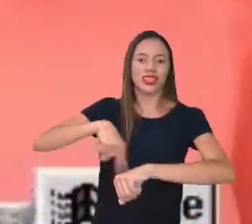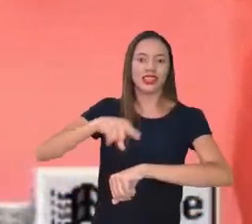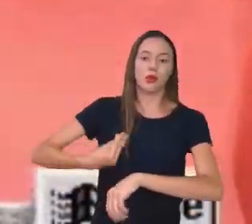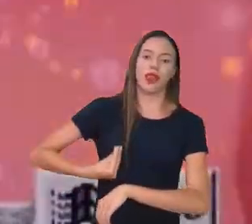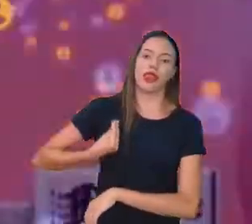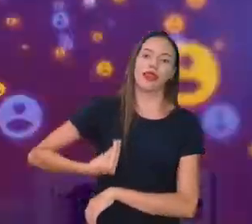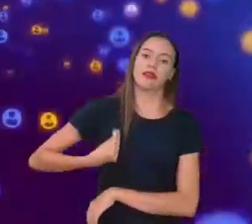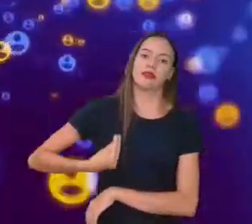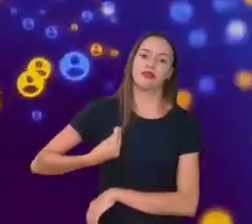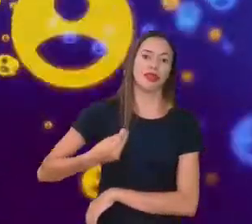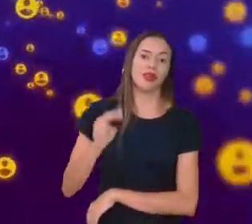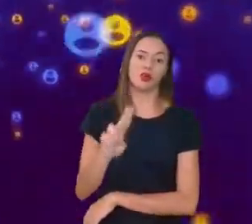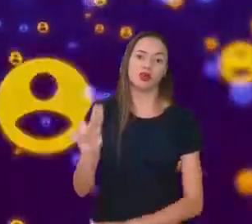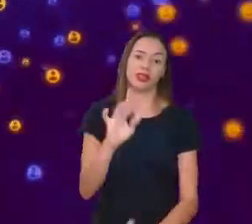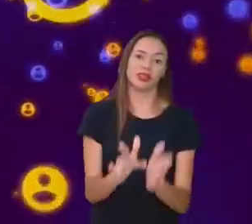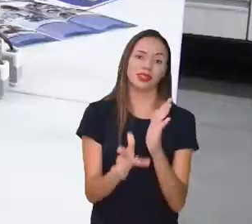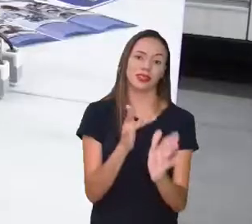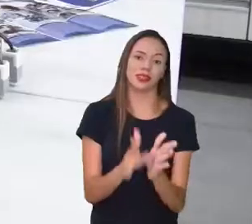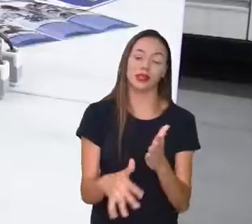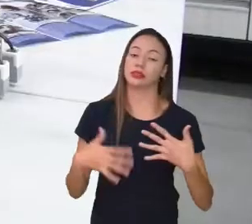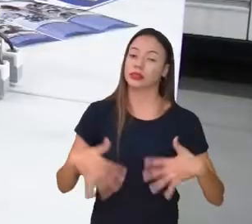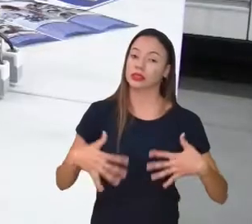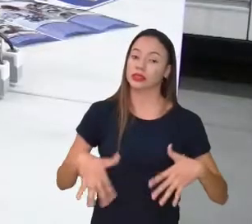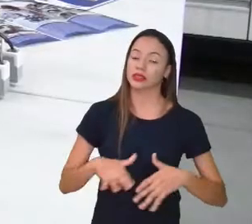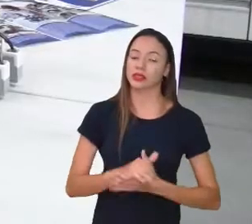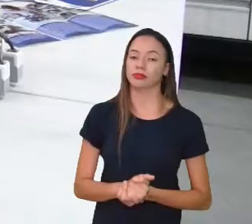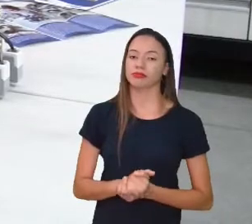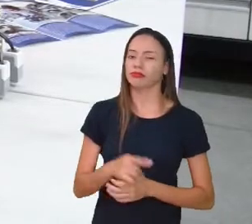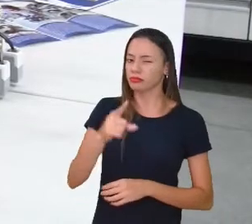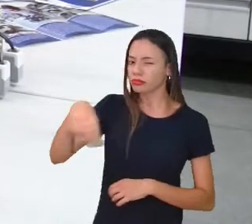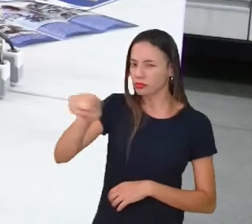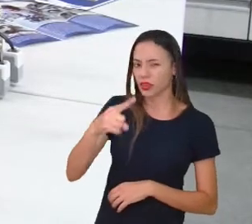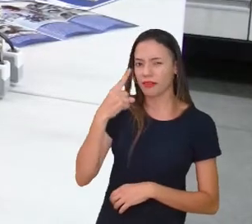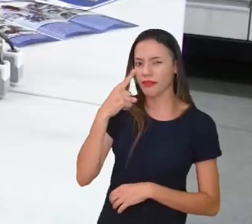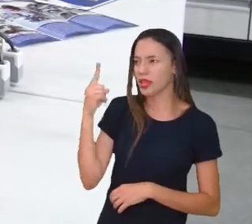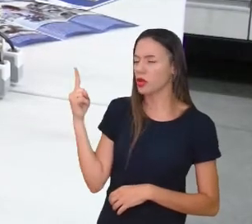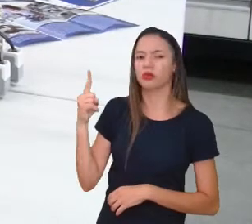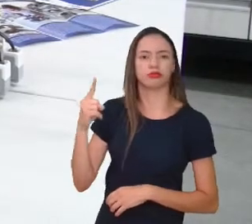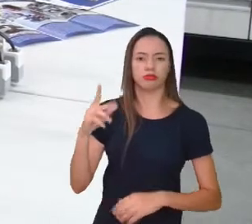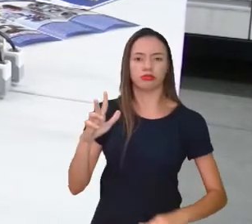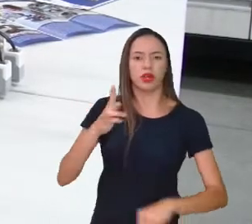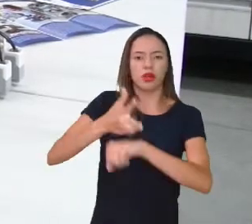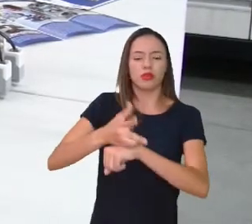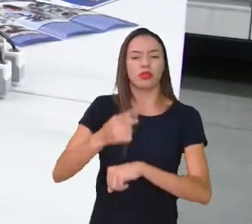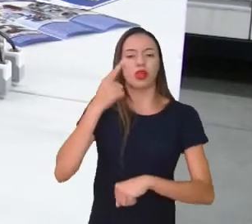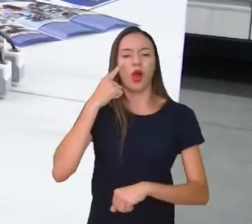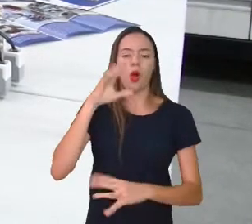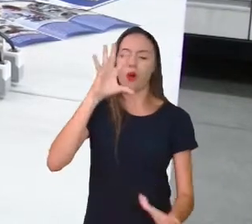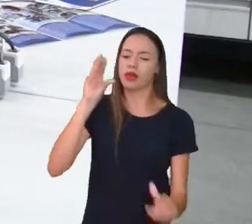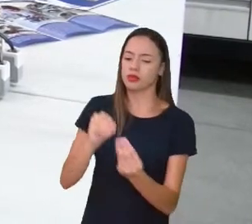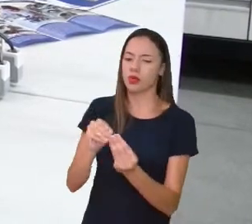vida online. Então viram aí esse vídeo, né? Ou seja, sintetizando um